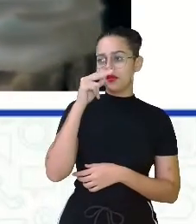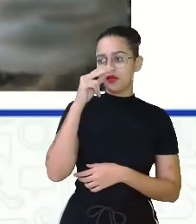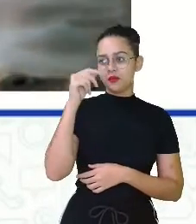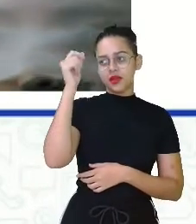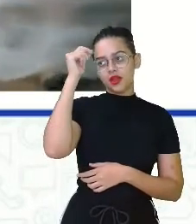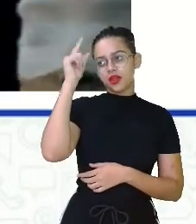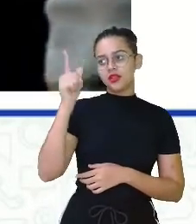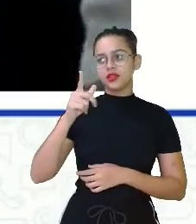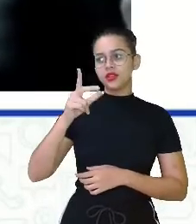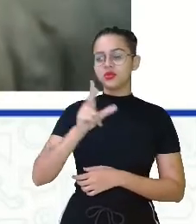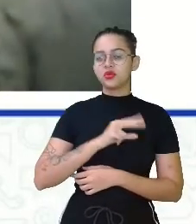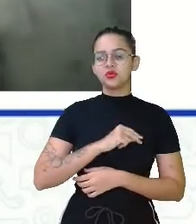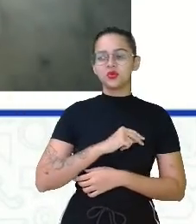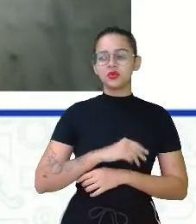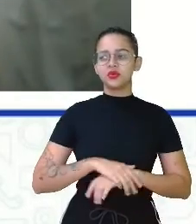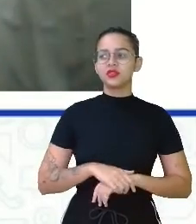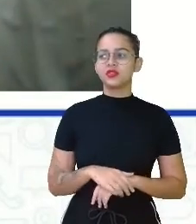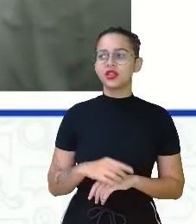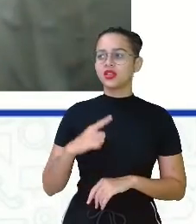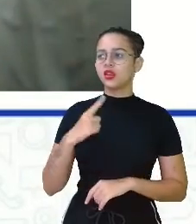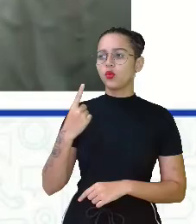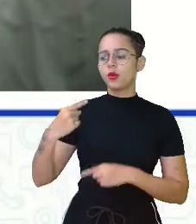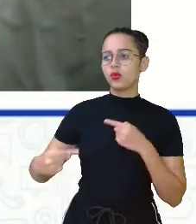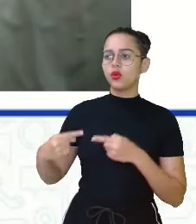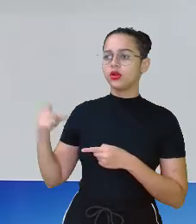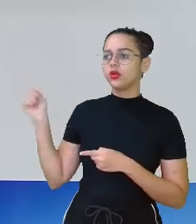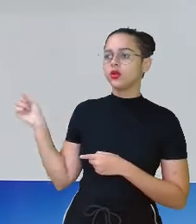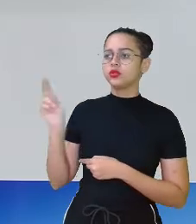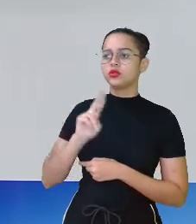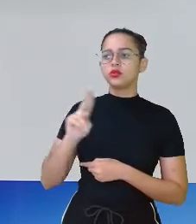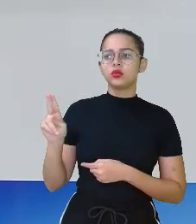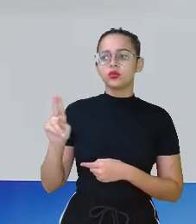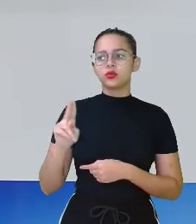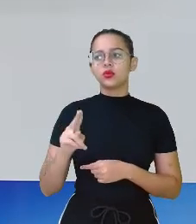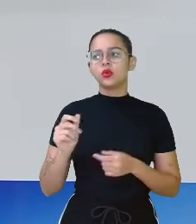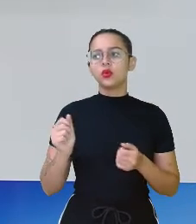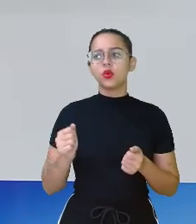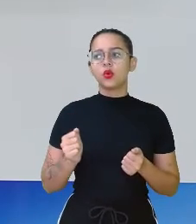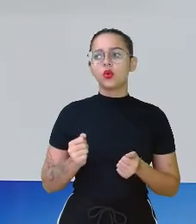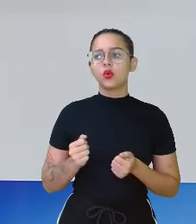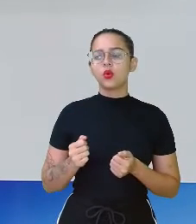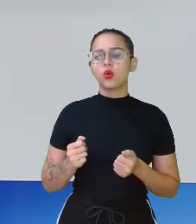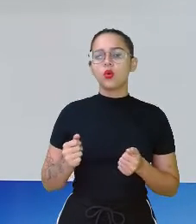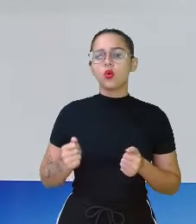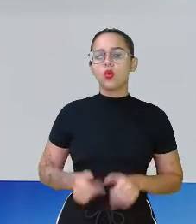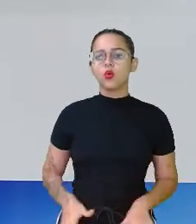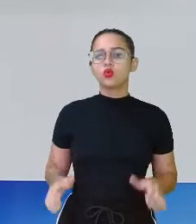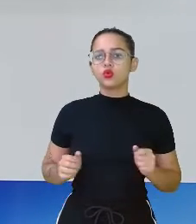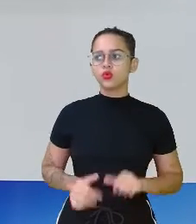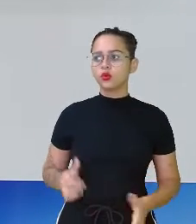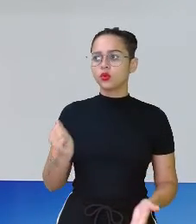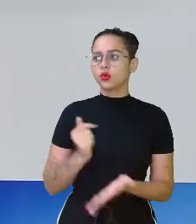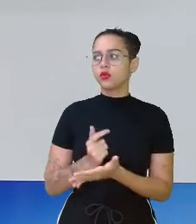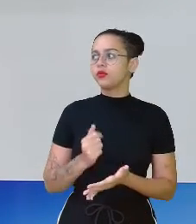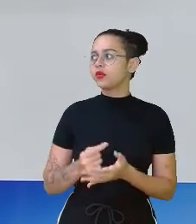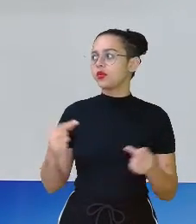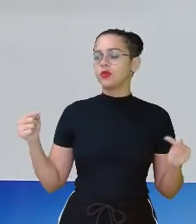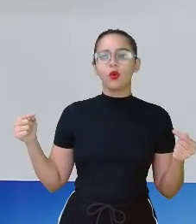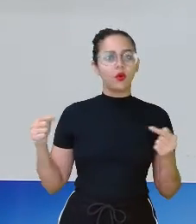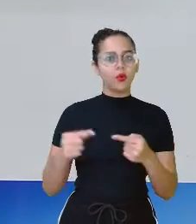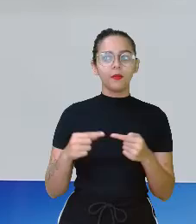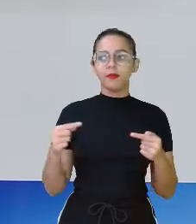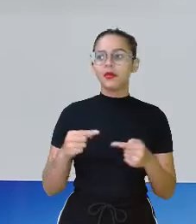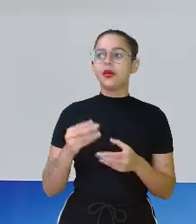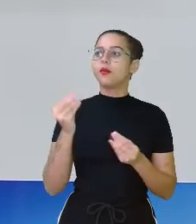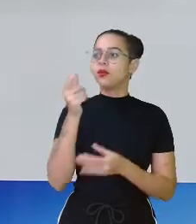ideia. Tem um que é político e esse é chamado Consumo. Nesse aí, vocês viram... Tem tudo a ver. Tá